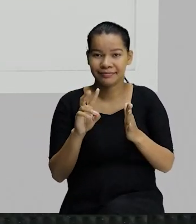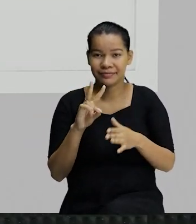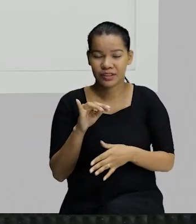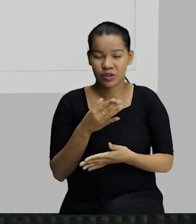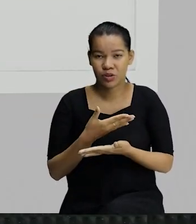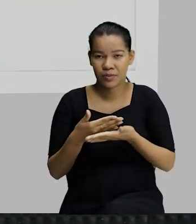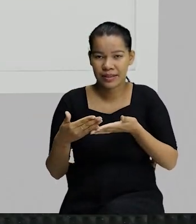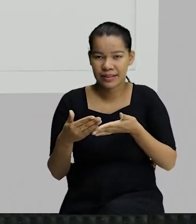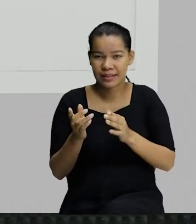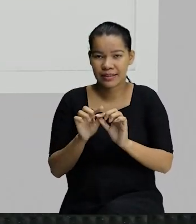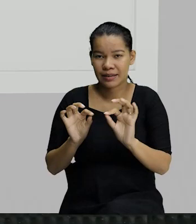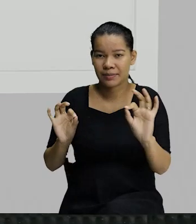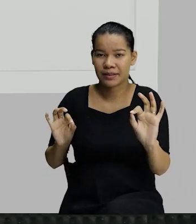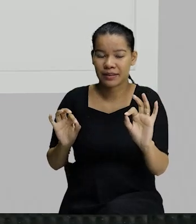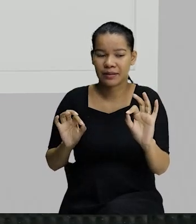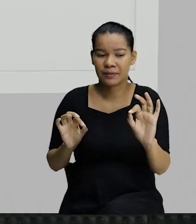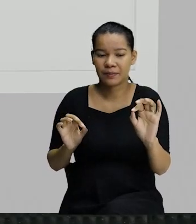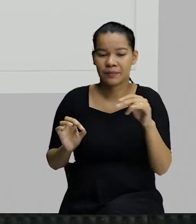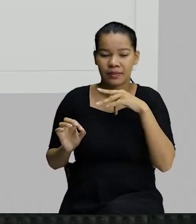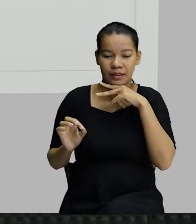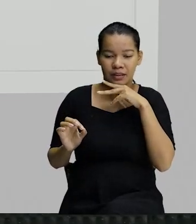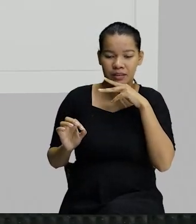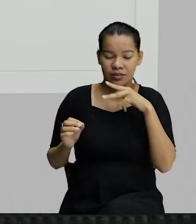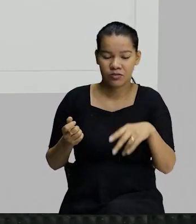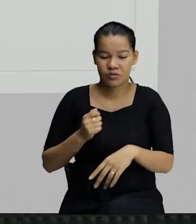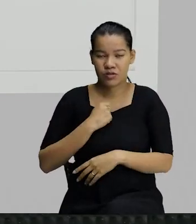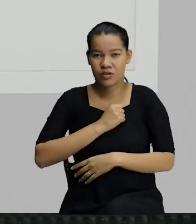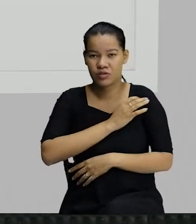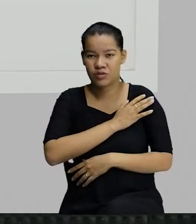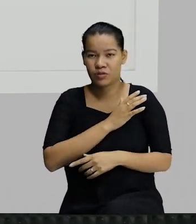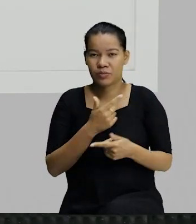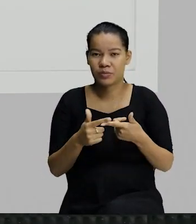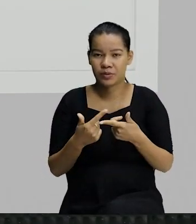separar ali Platão, Sócrates de Aristóteles. Porque essas